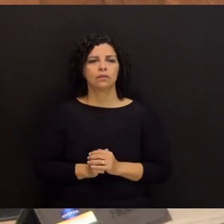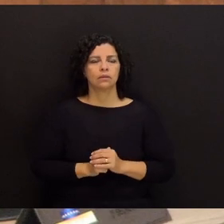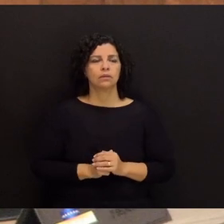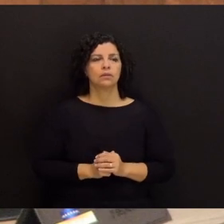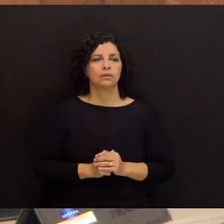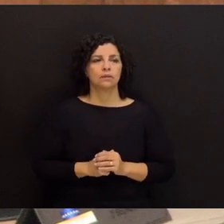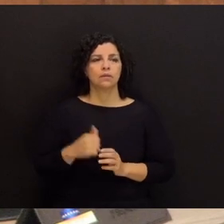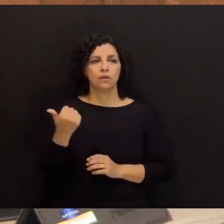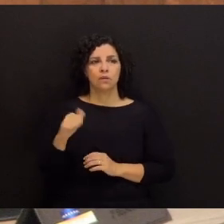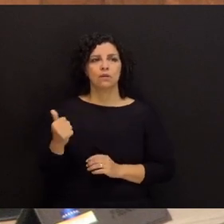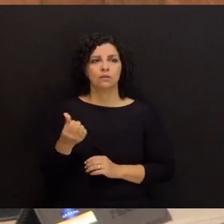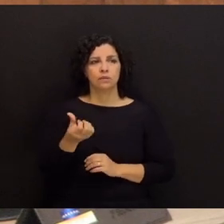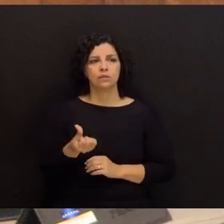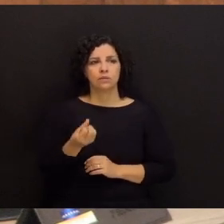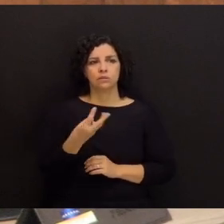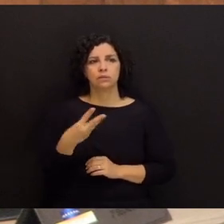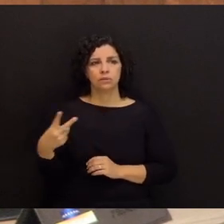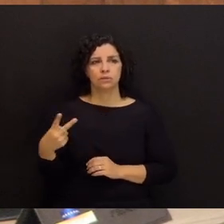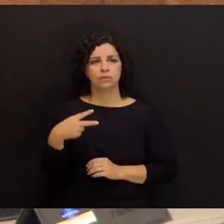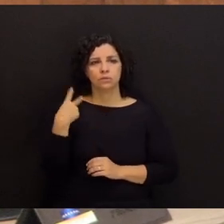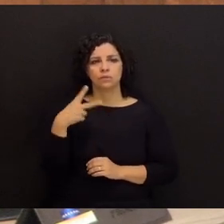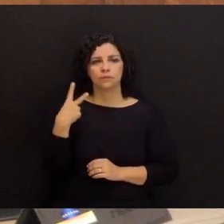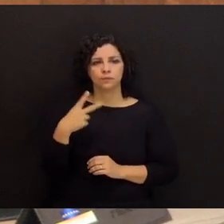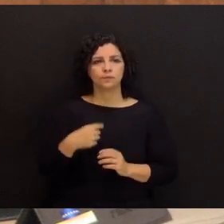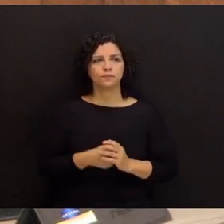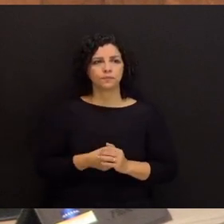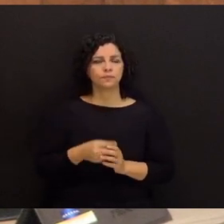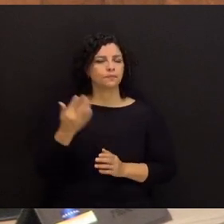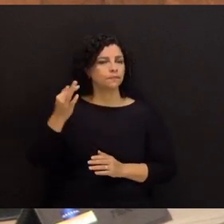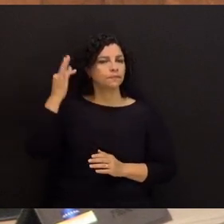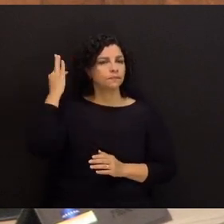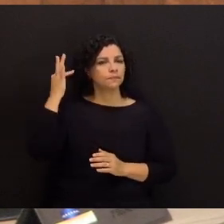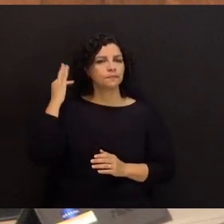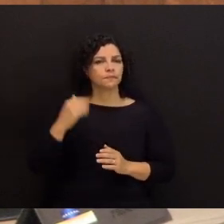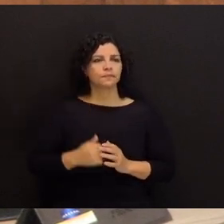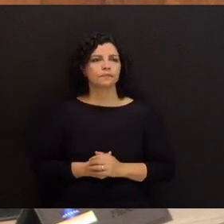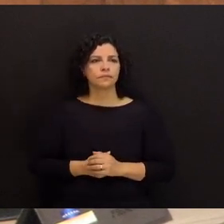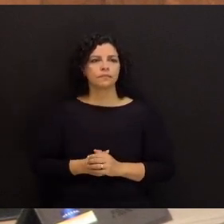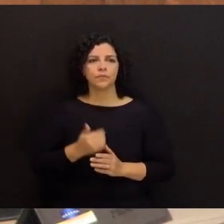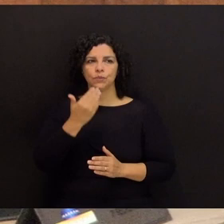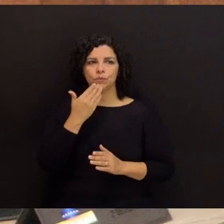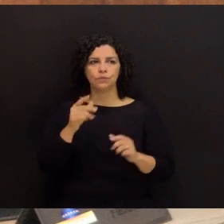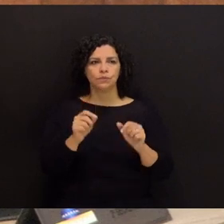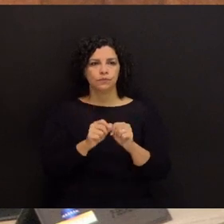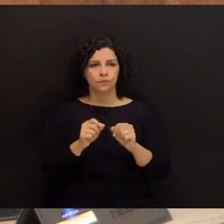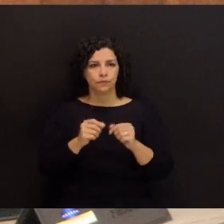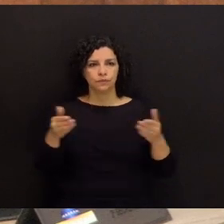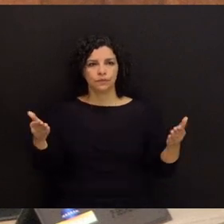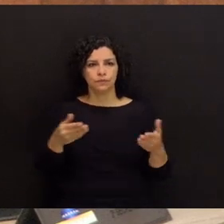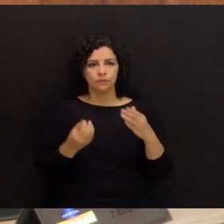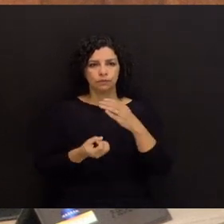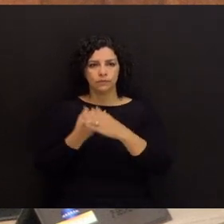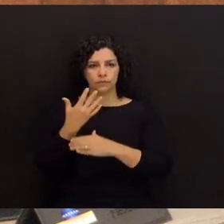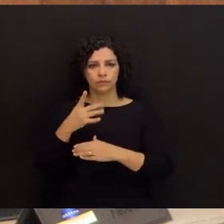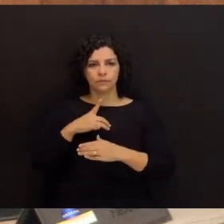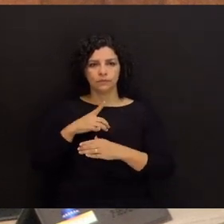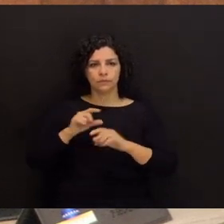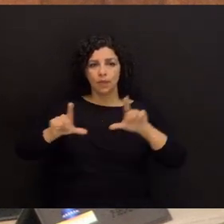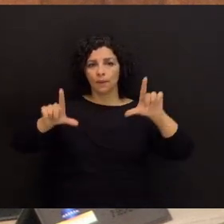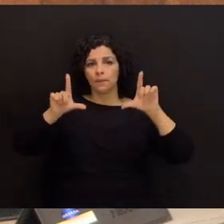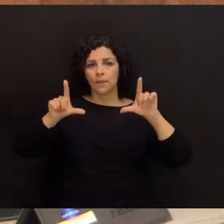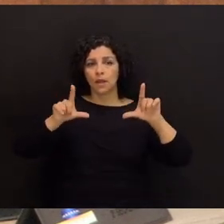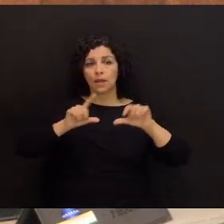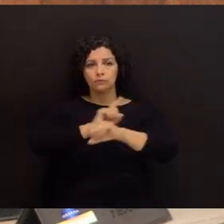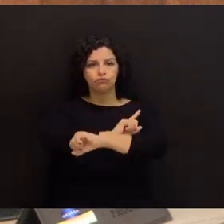número 11.632 do vereador Ailton fenemê que viabilize a implantação de placa de